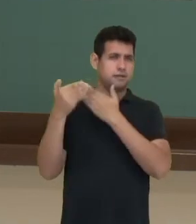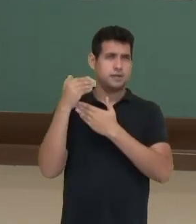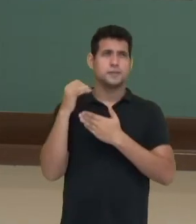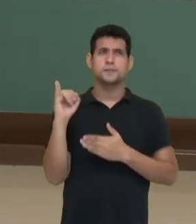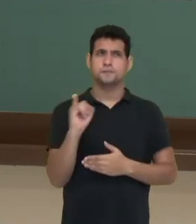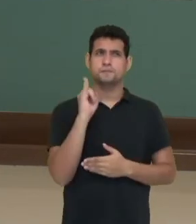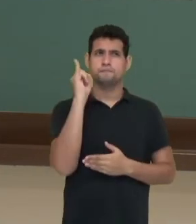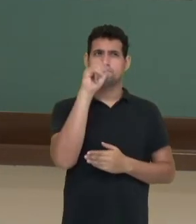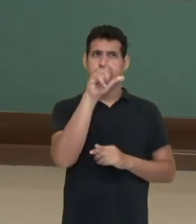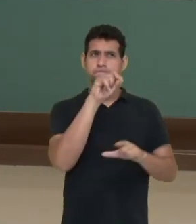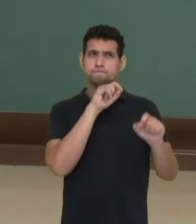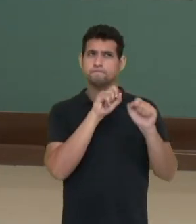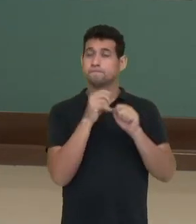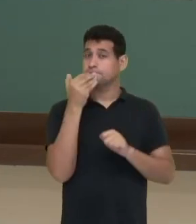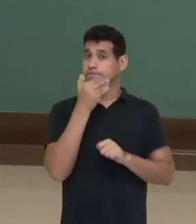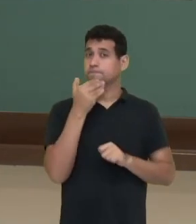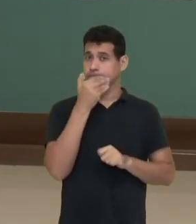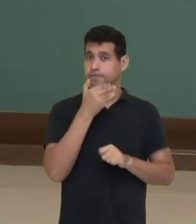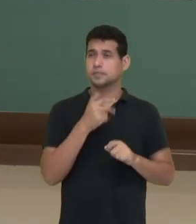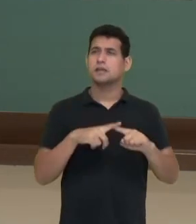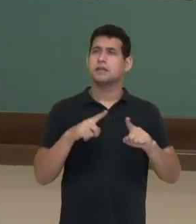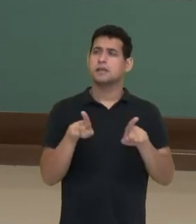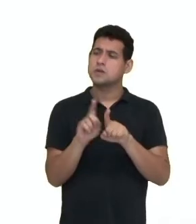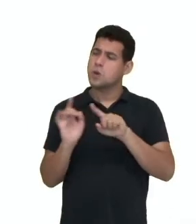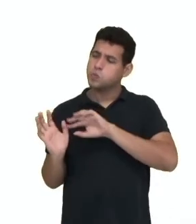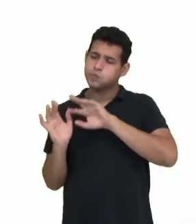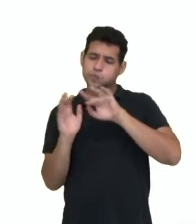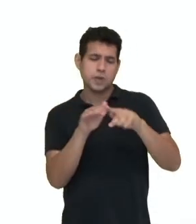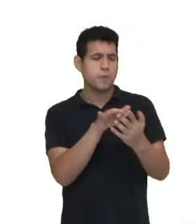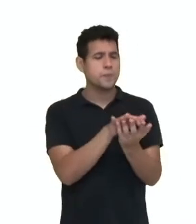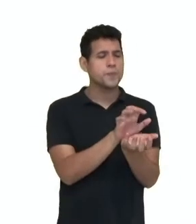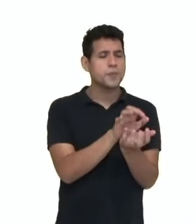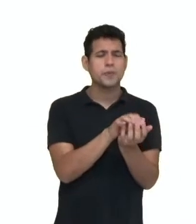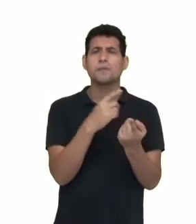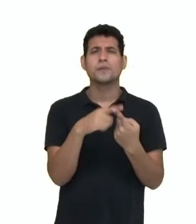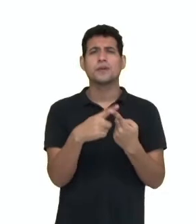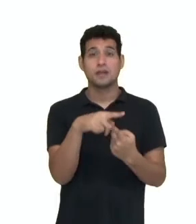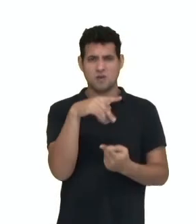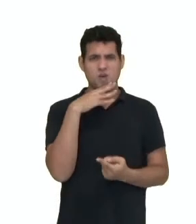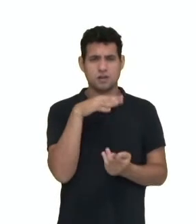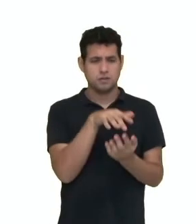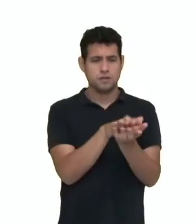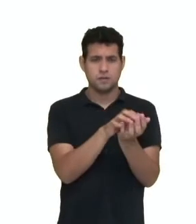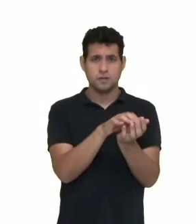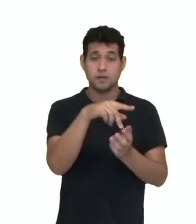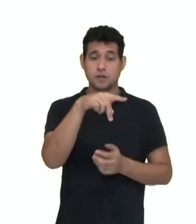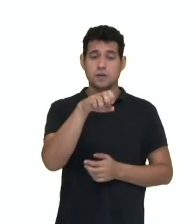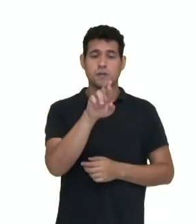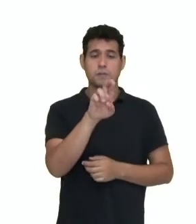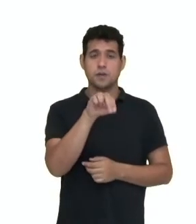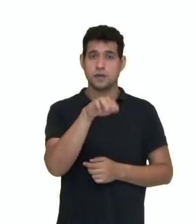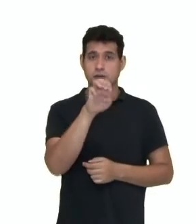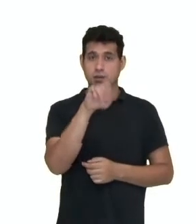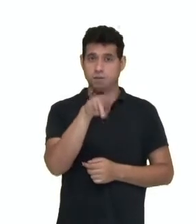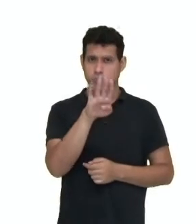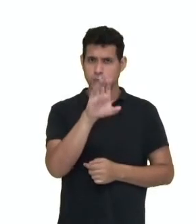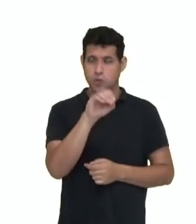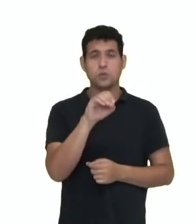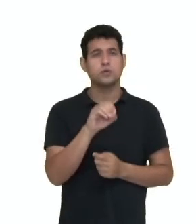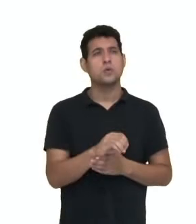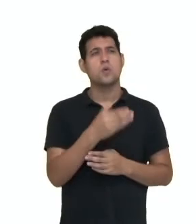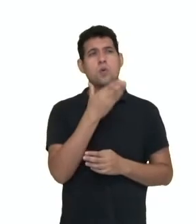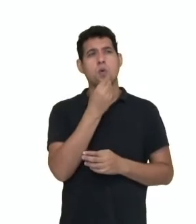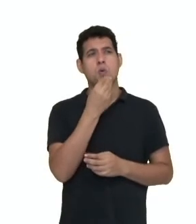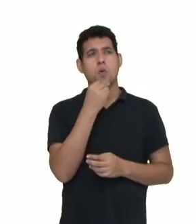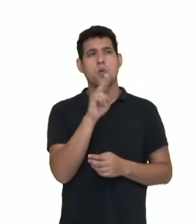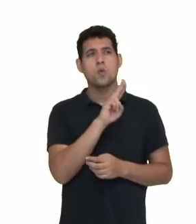região escolhida, né, era importante. Invasão de Pernambuco. O proprietário de terra luso-brasileiro,